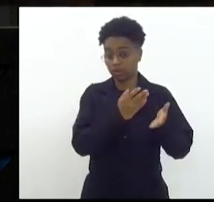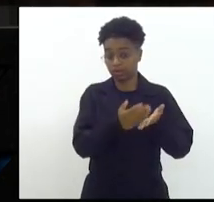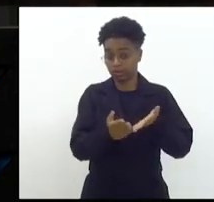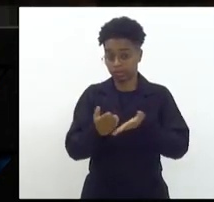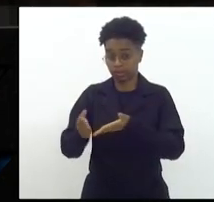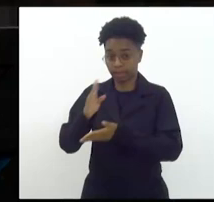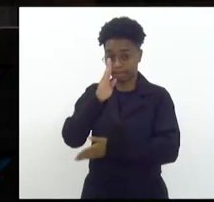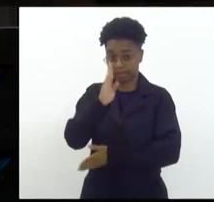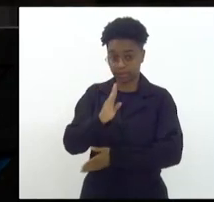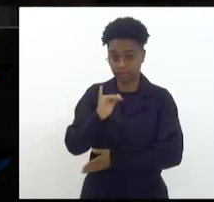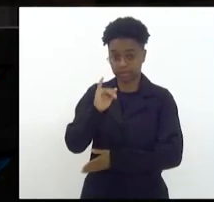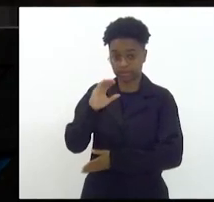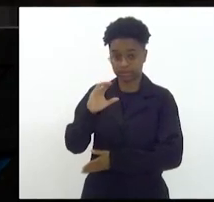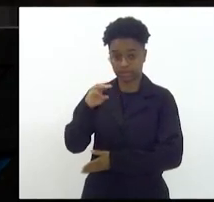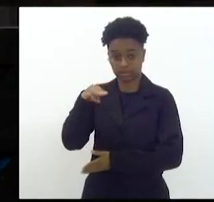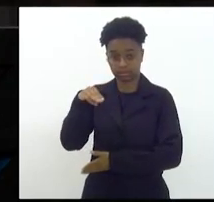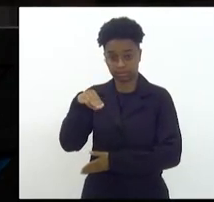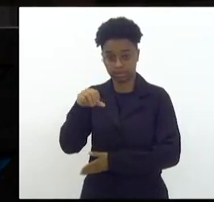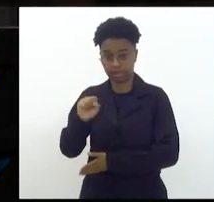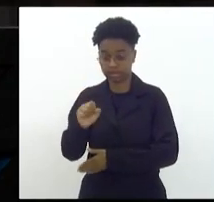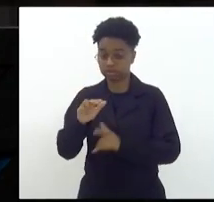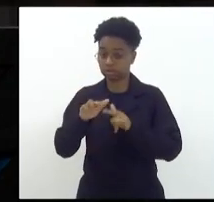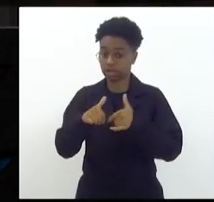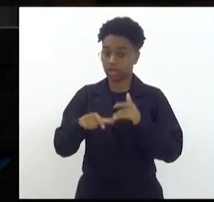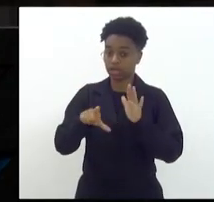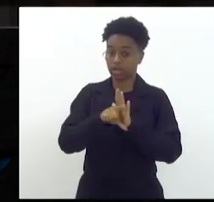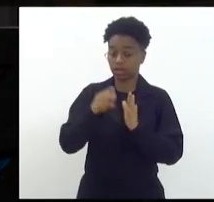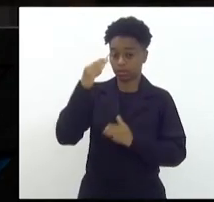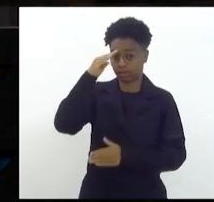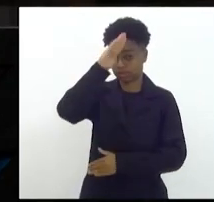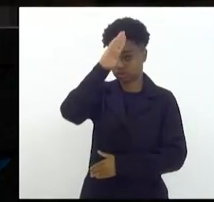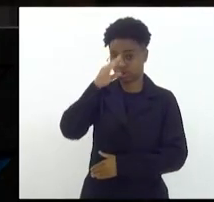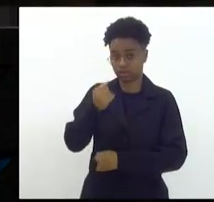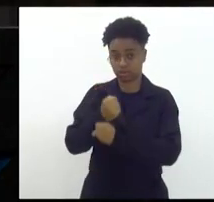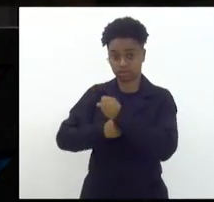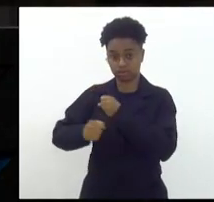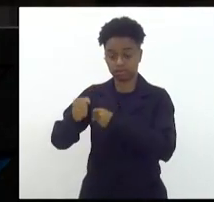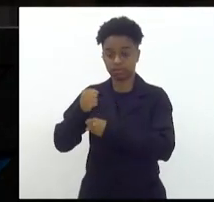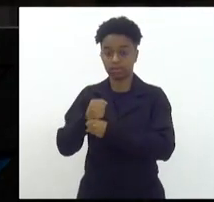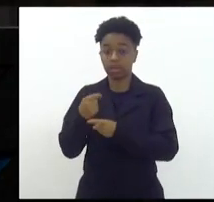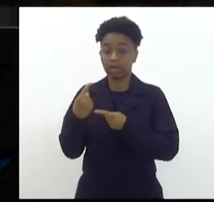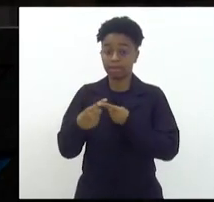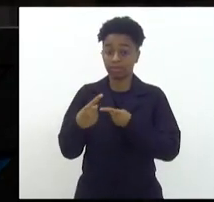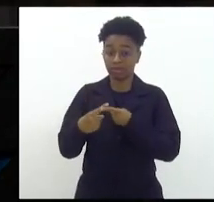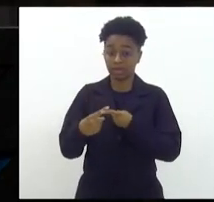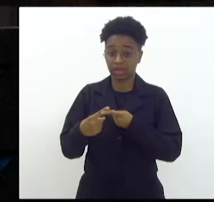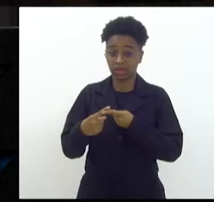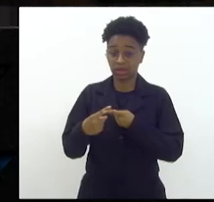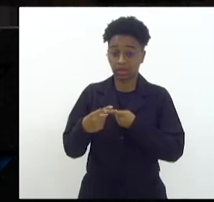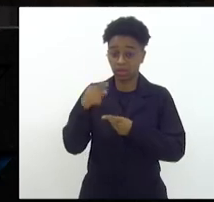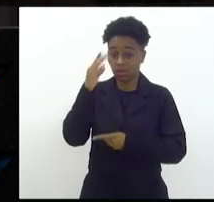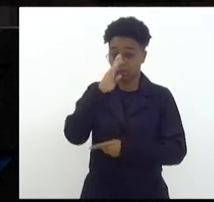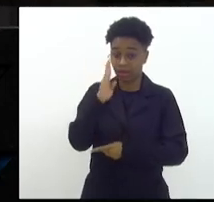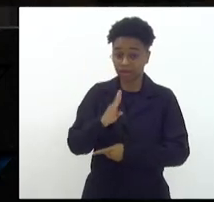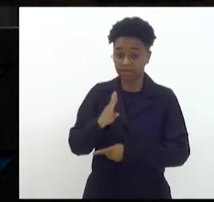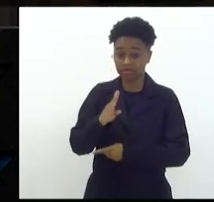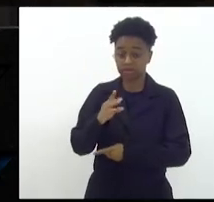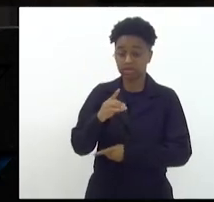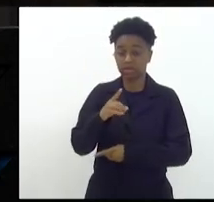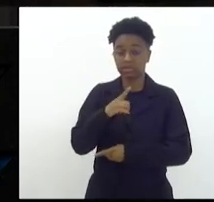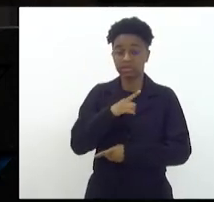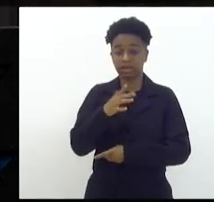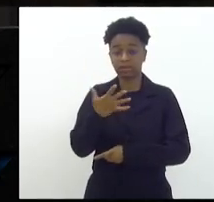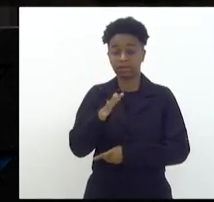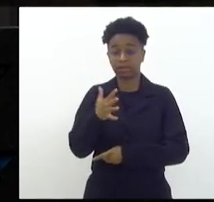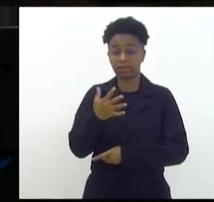ICMS cada lei do bolsonaro de 22 porque a 50%, que as pernas nacionais estavam na ordem de 48